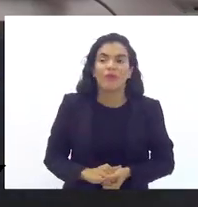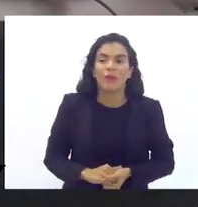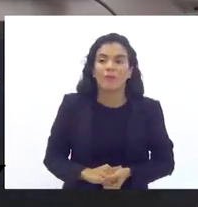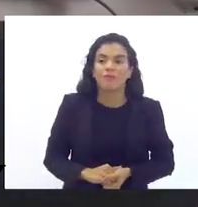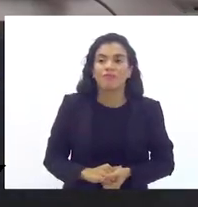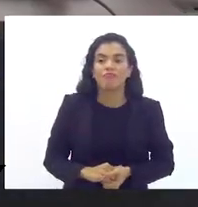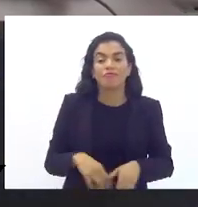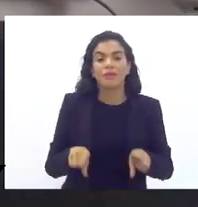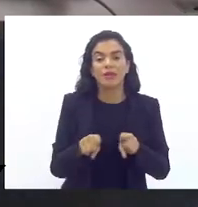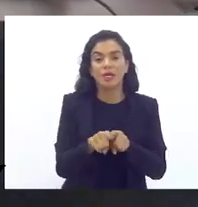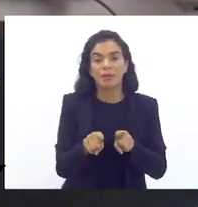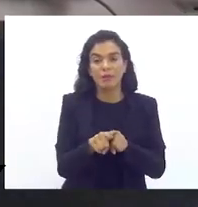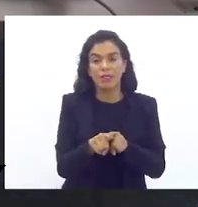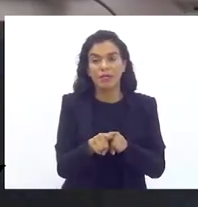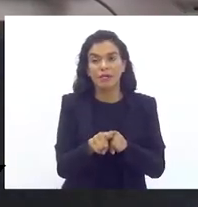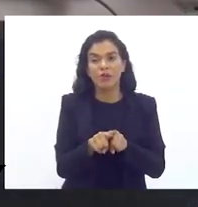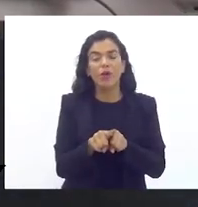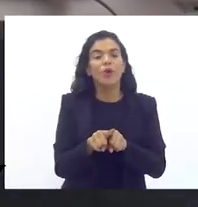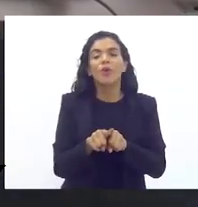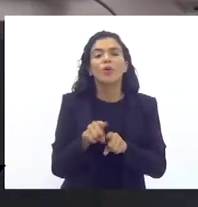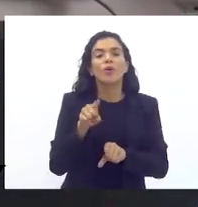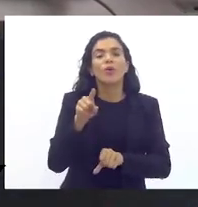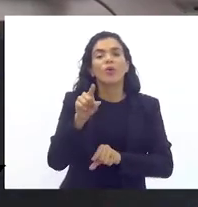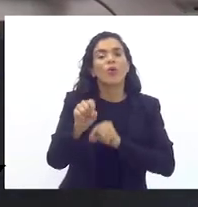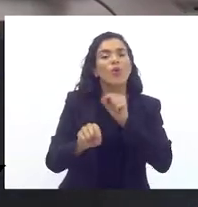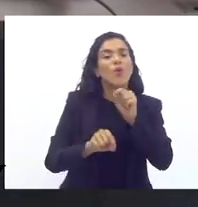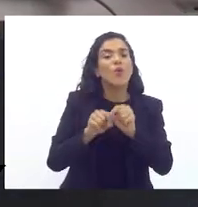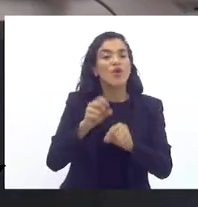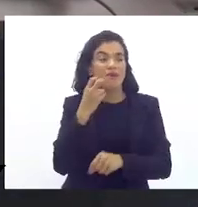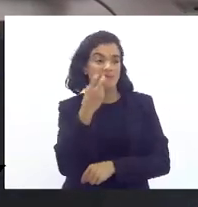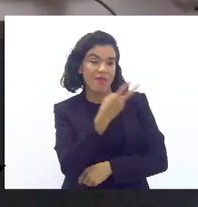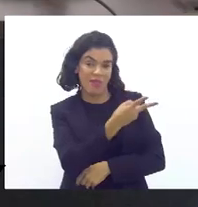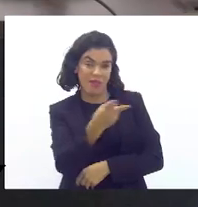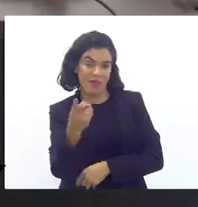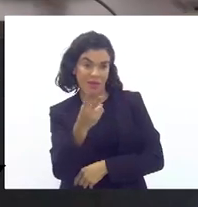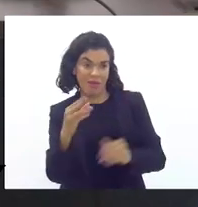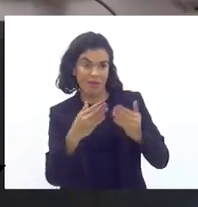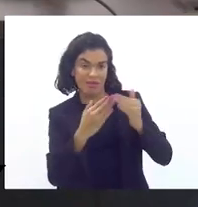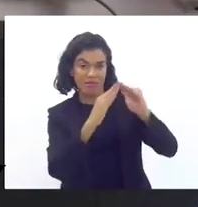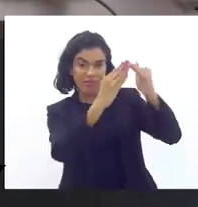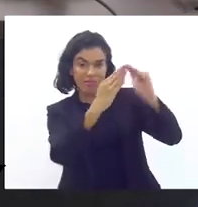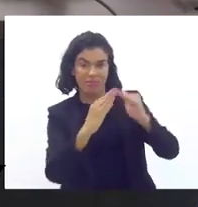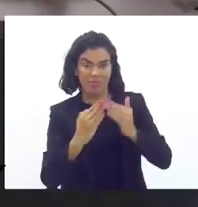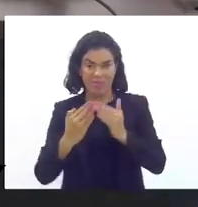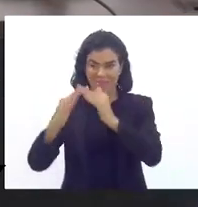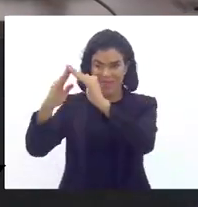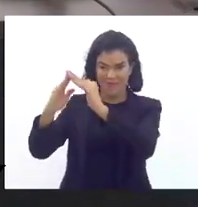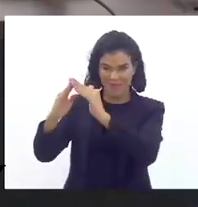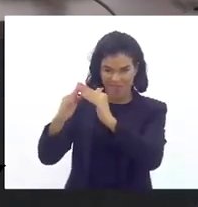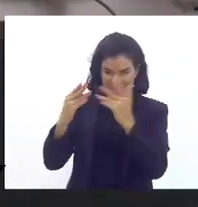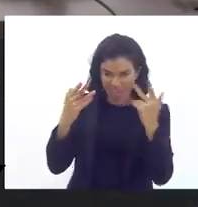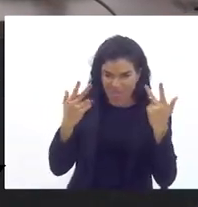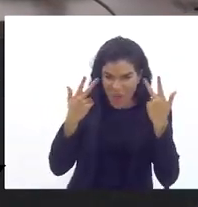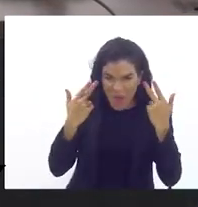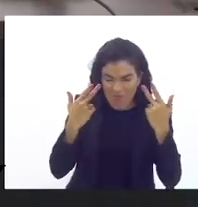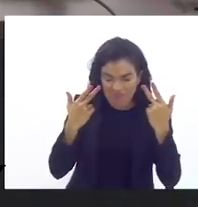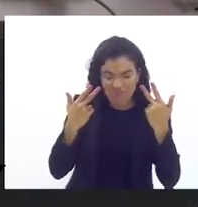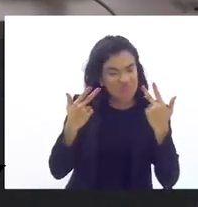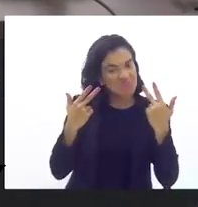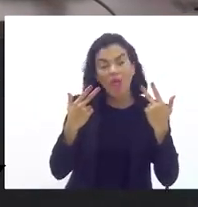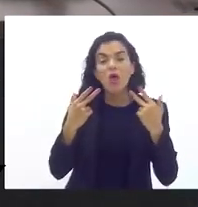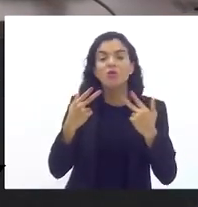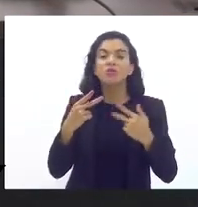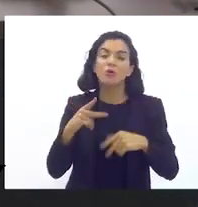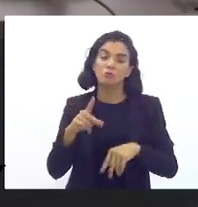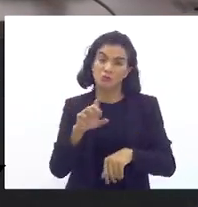haja visto o que acontece nas favelas não é qualquer coisa então esse